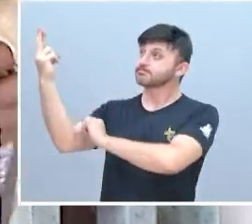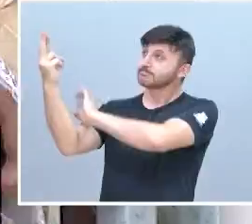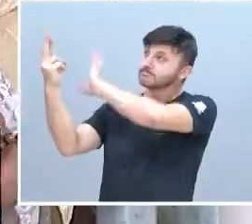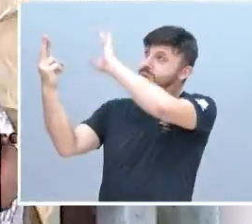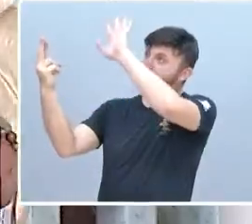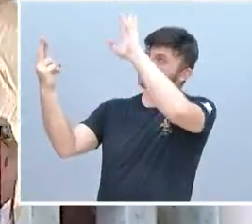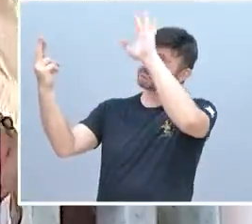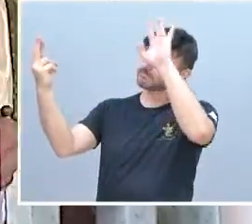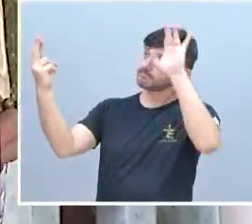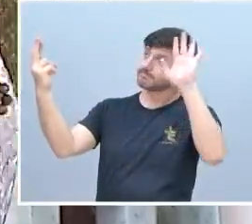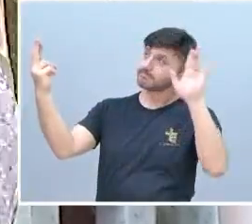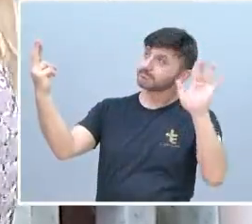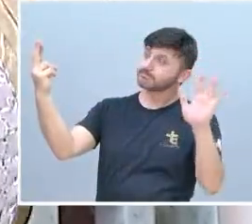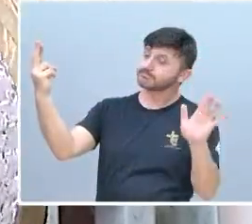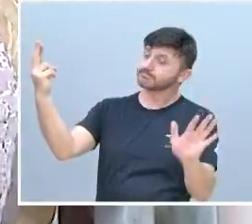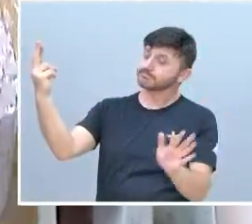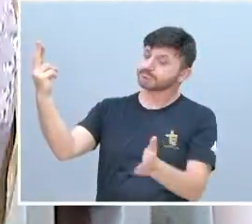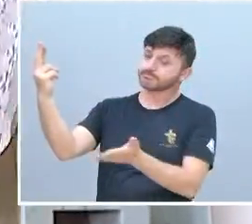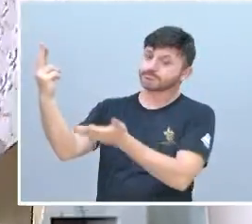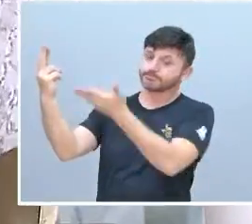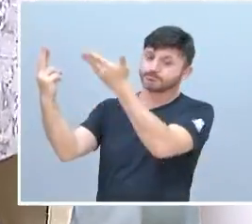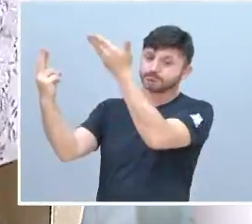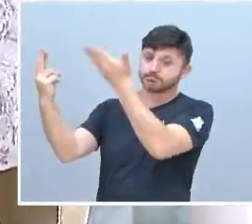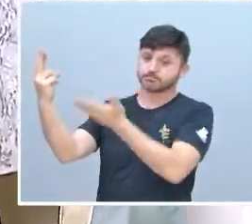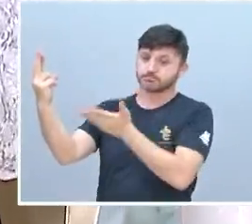salvação. Glória a vós,